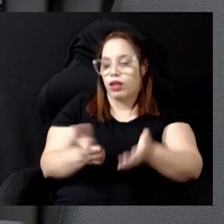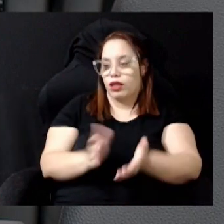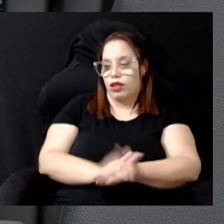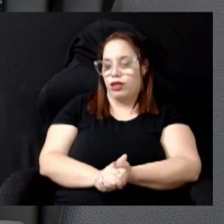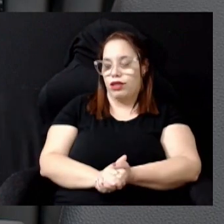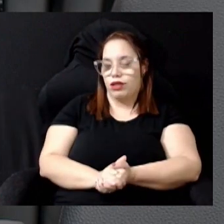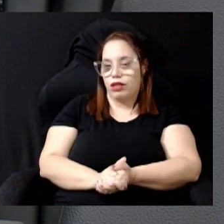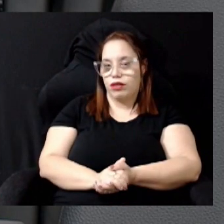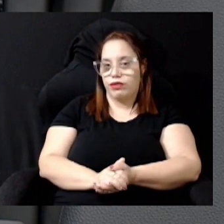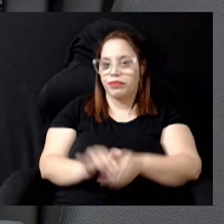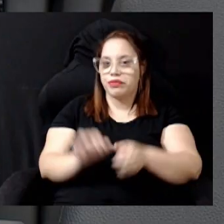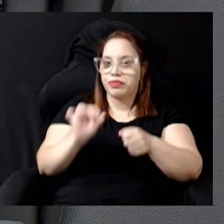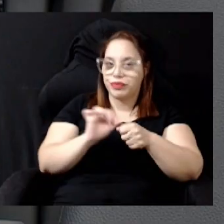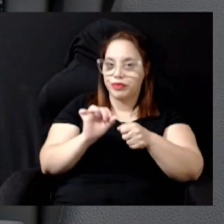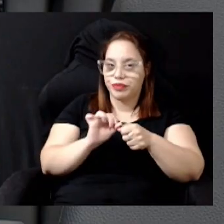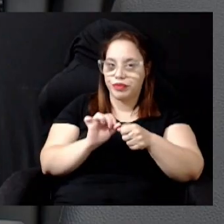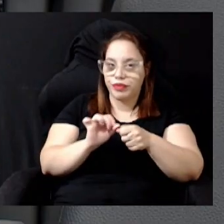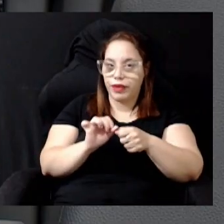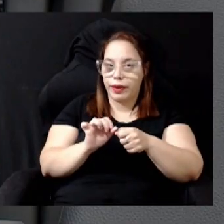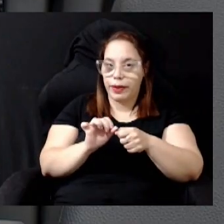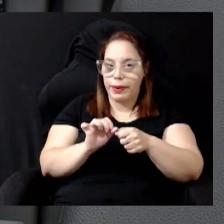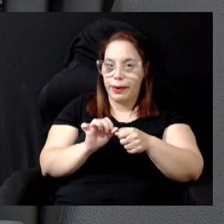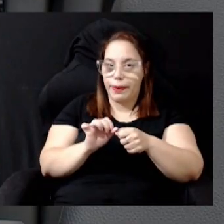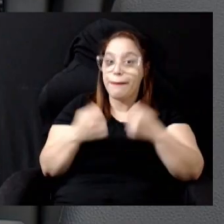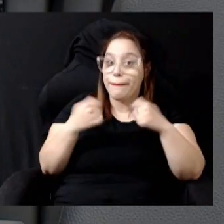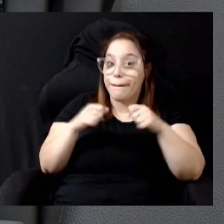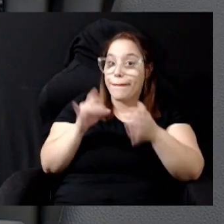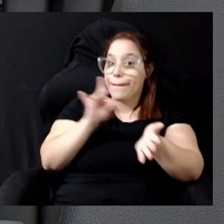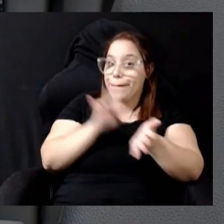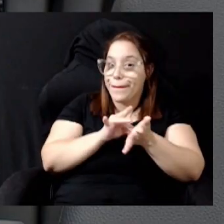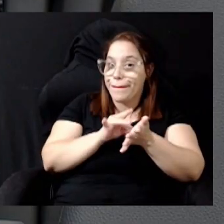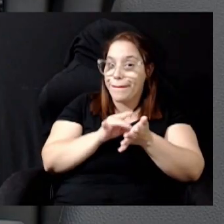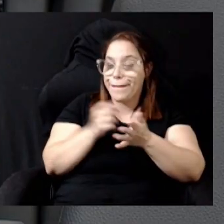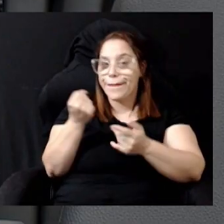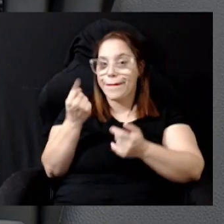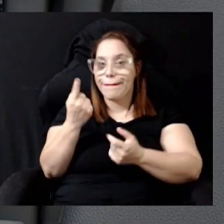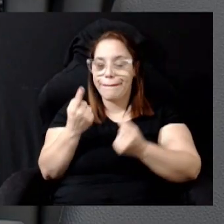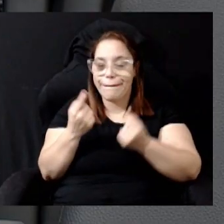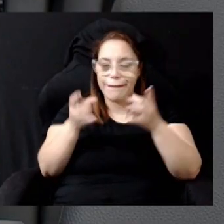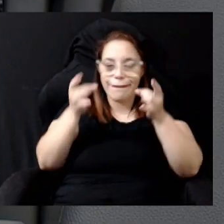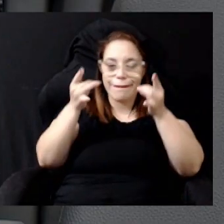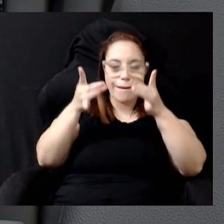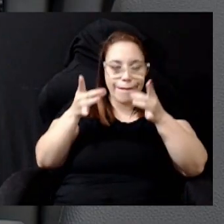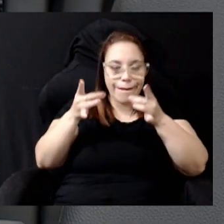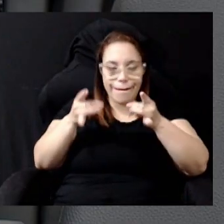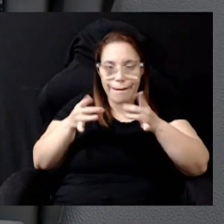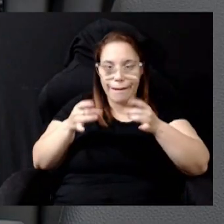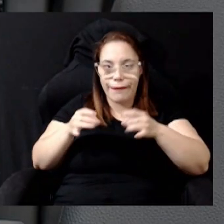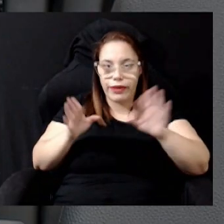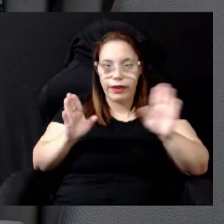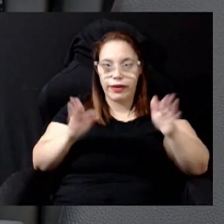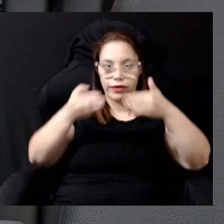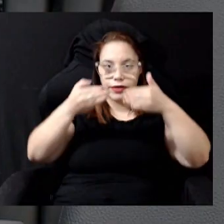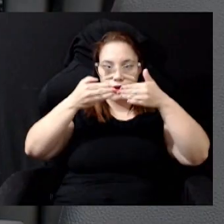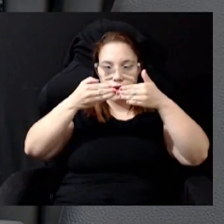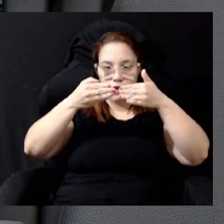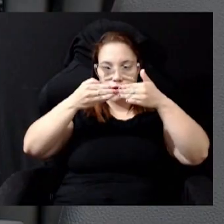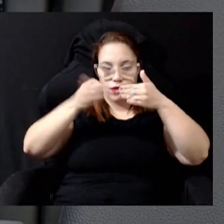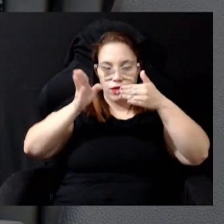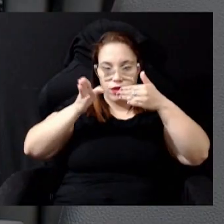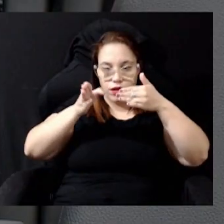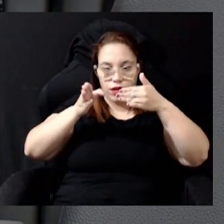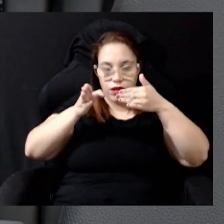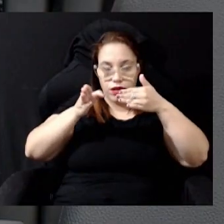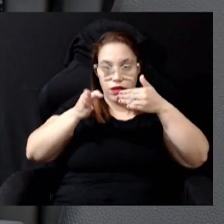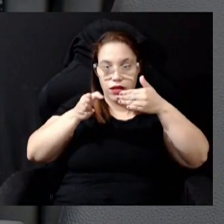fazer aquela ampliação, sabe o que precisa. E às vezes são detalhes, entende? É uma janela que poderia ser numa altura e está em outra, não é?